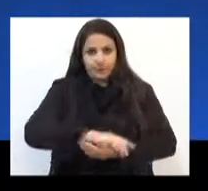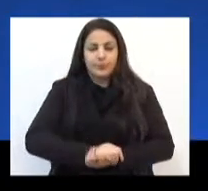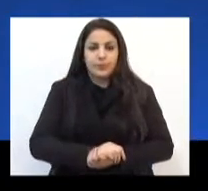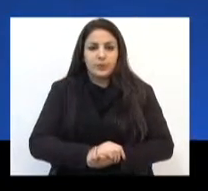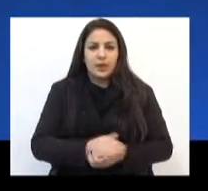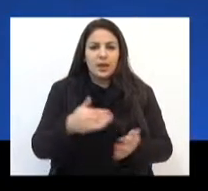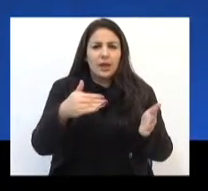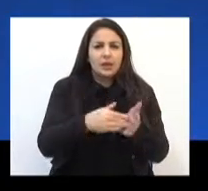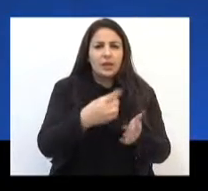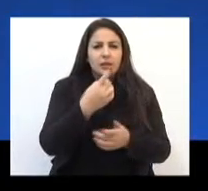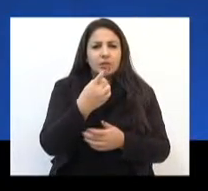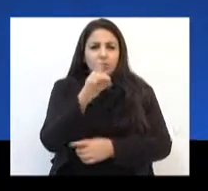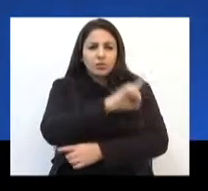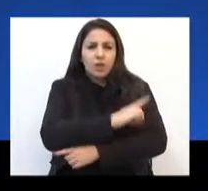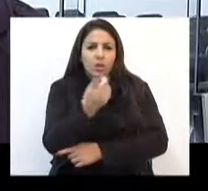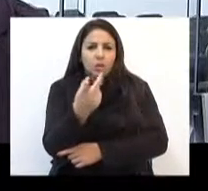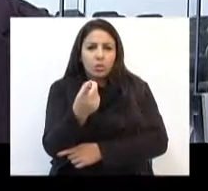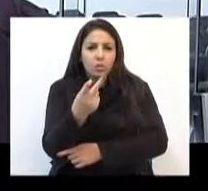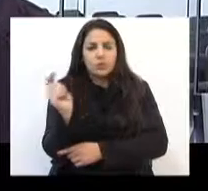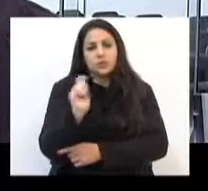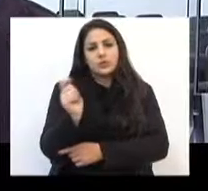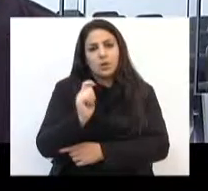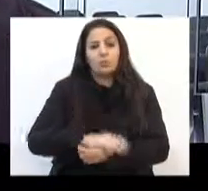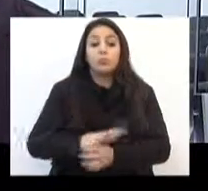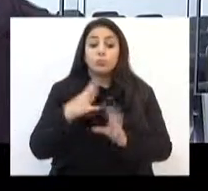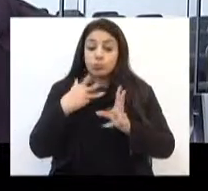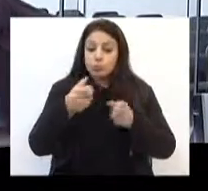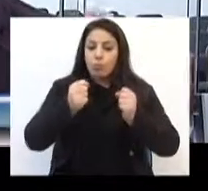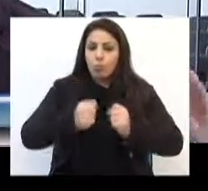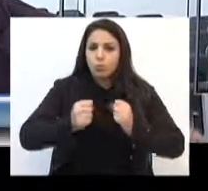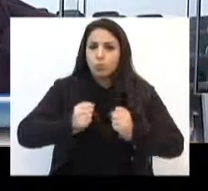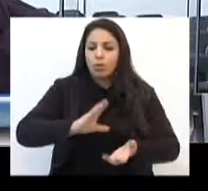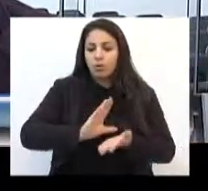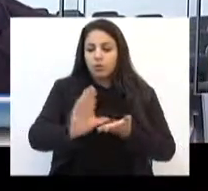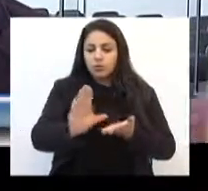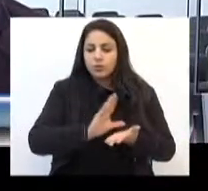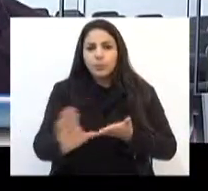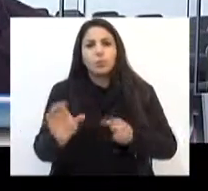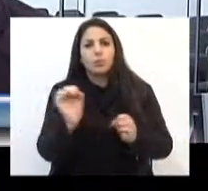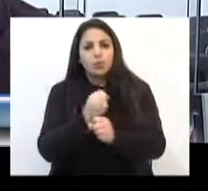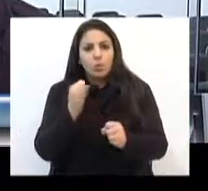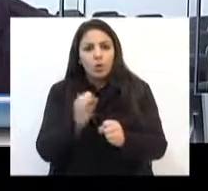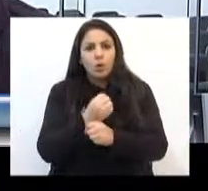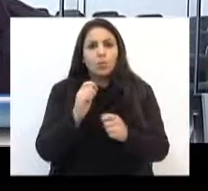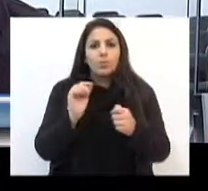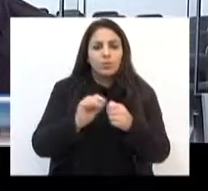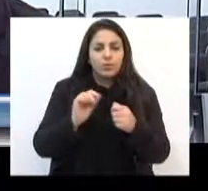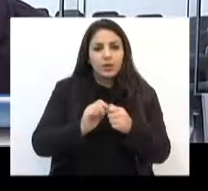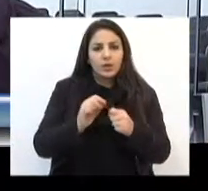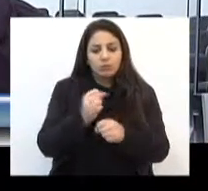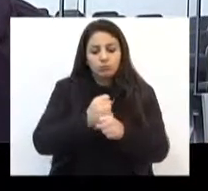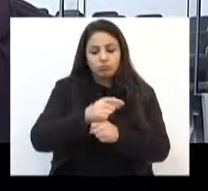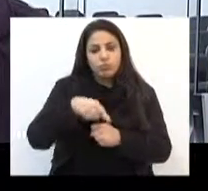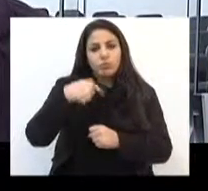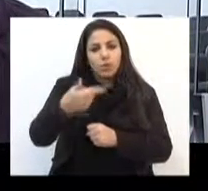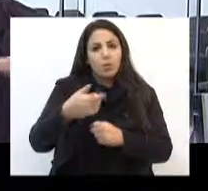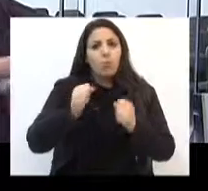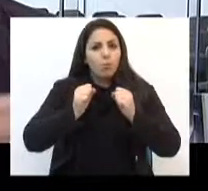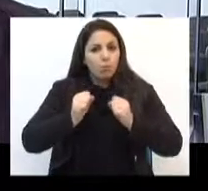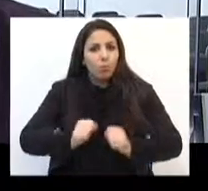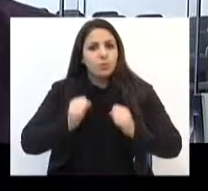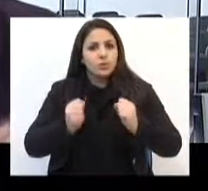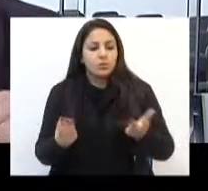para ouvir as reivindicações da comunidade ficou marcada para o dia 5 de agosto, às 6h30 da tarde. Já